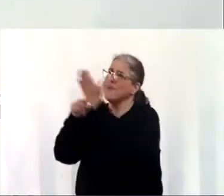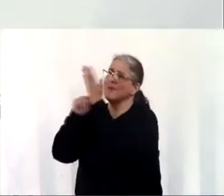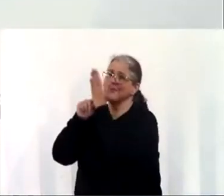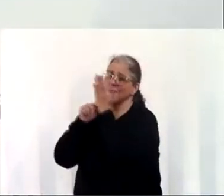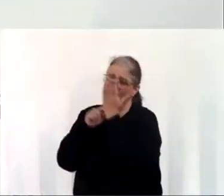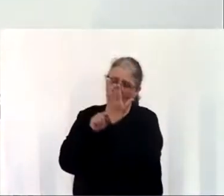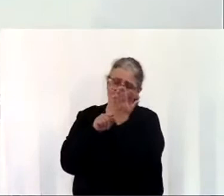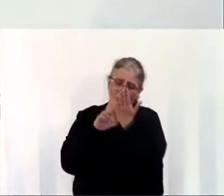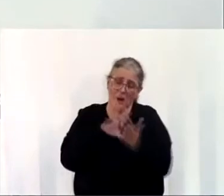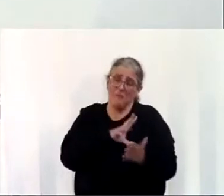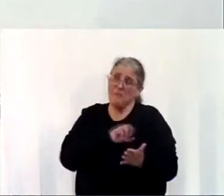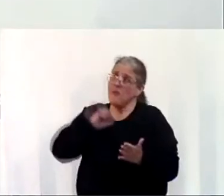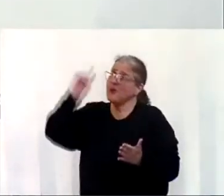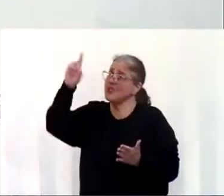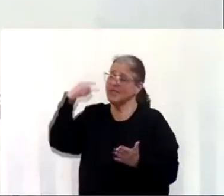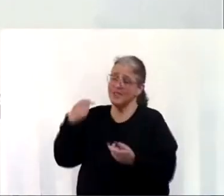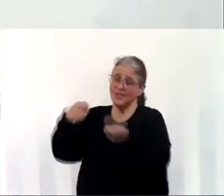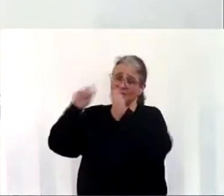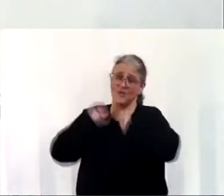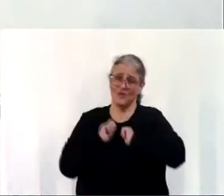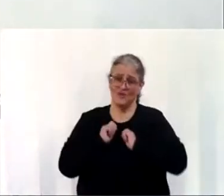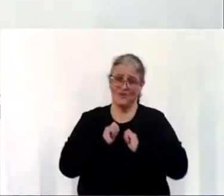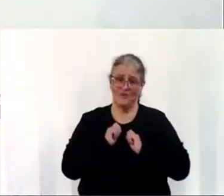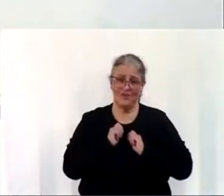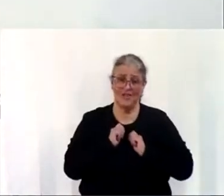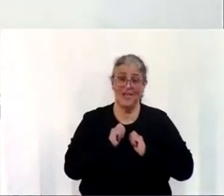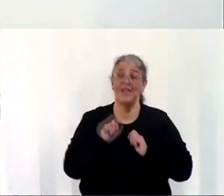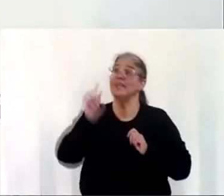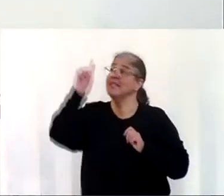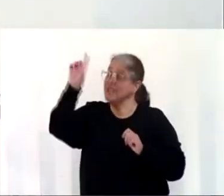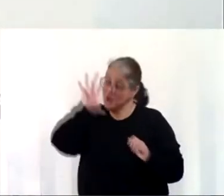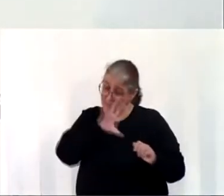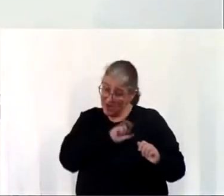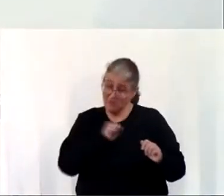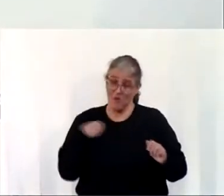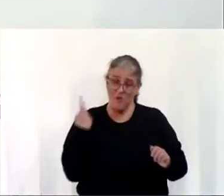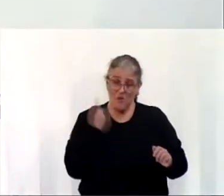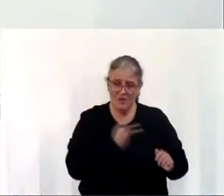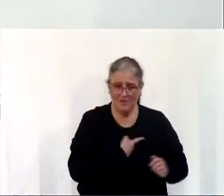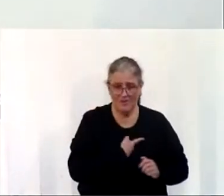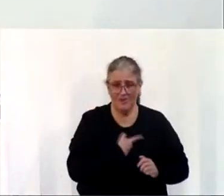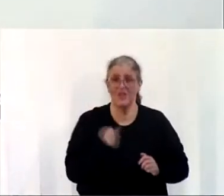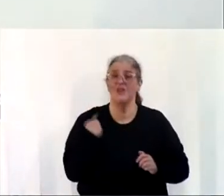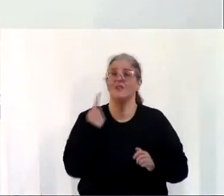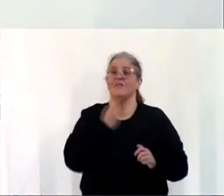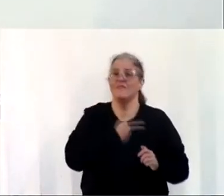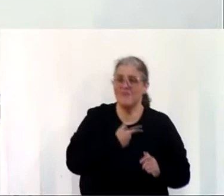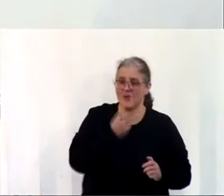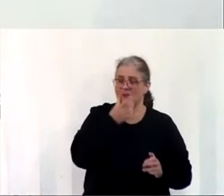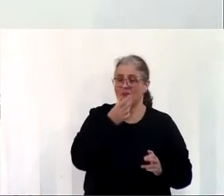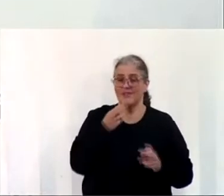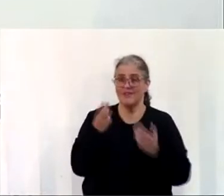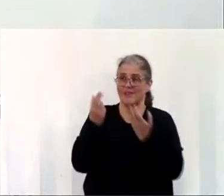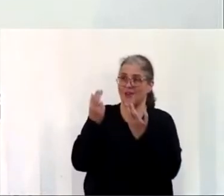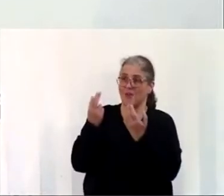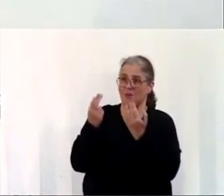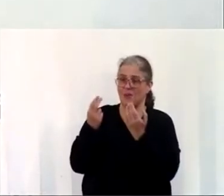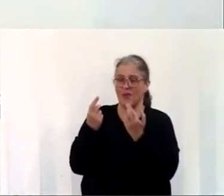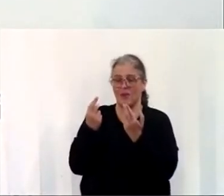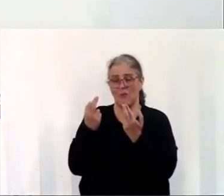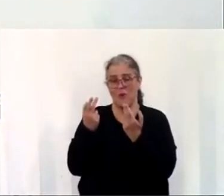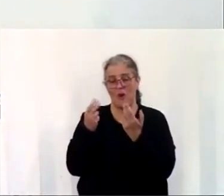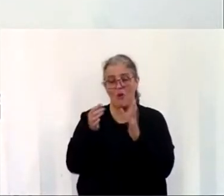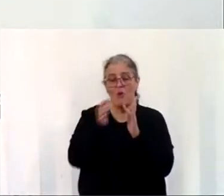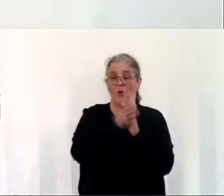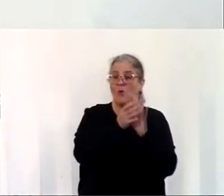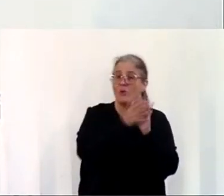por Cristo. Deus verdadeiramente nos amou, nós, a igreja, somos a noiva de Cristo. Por que será que Deus, através